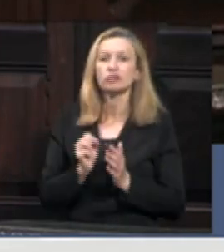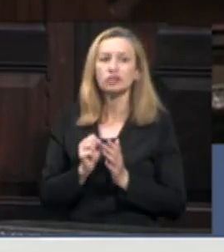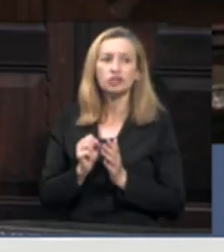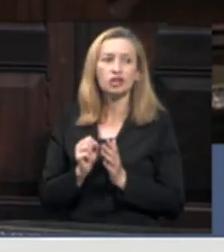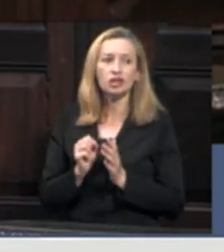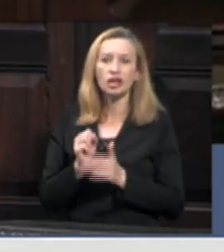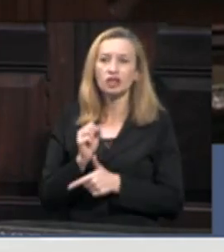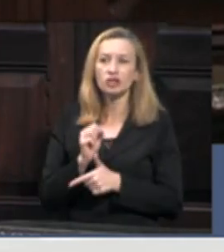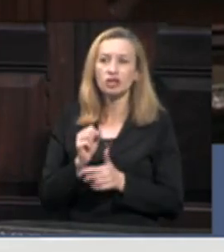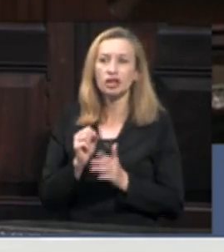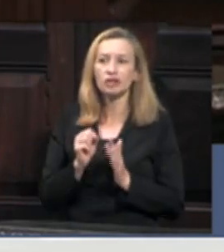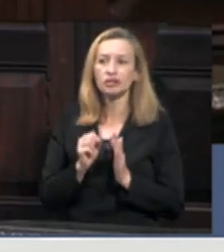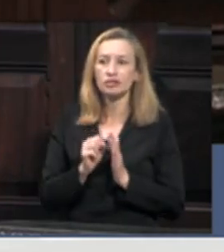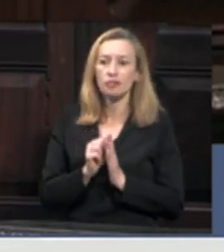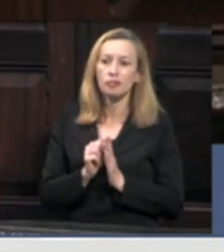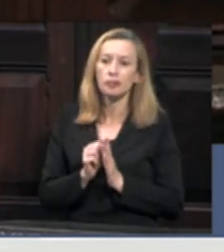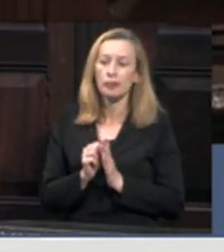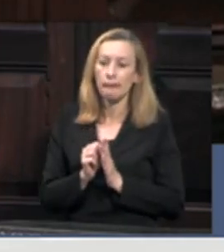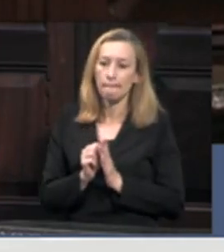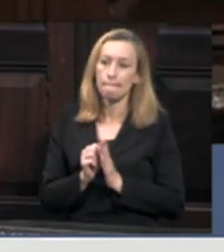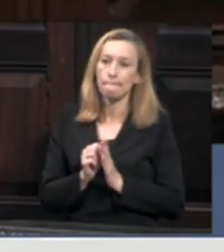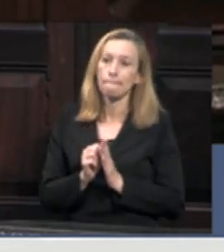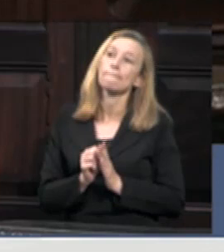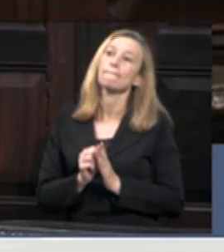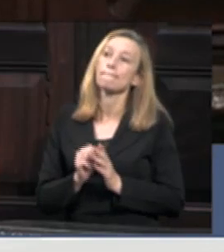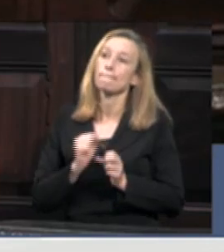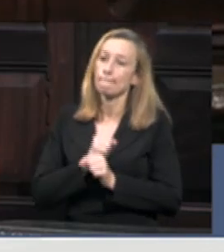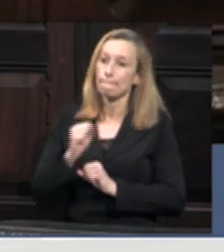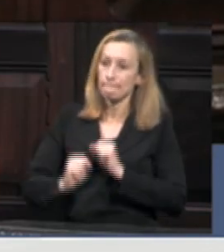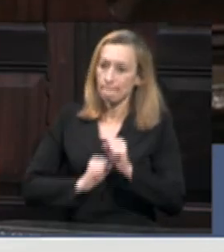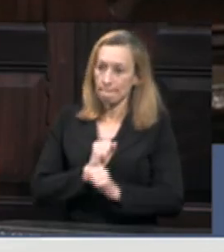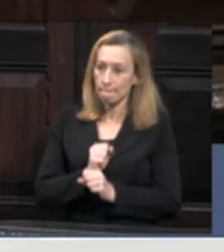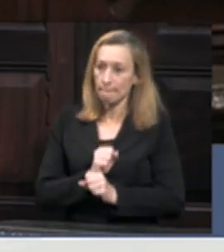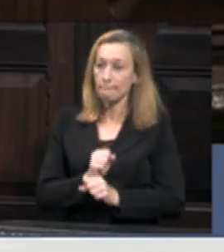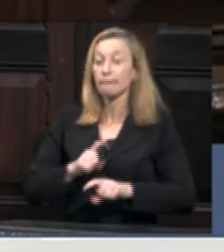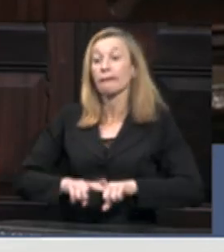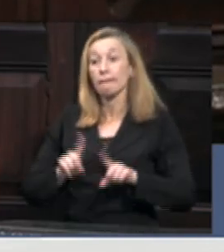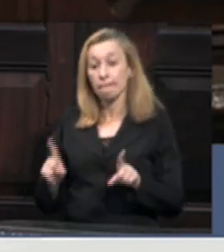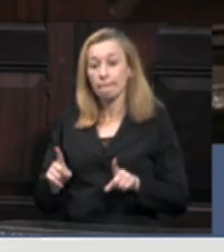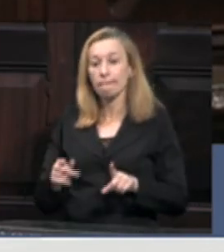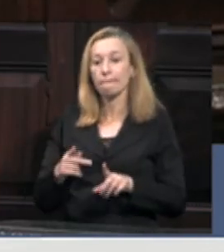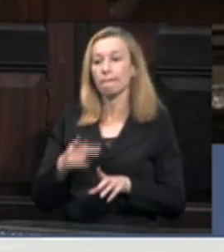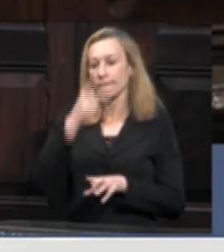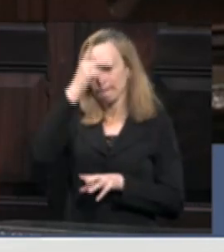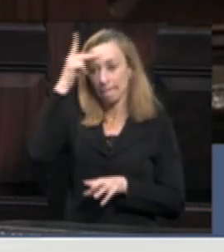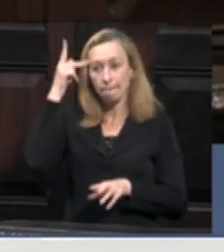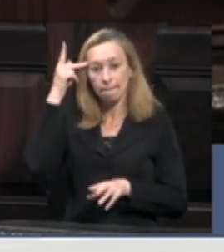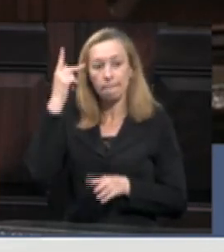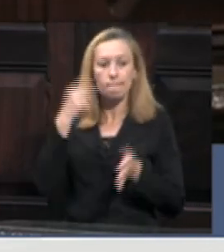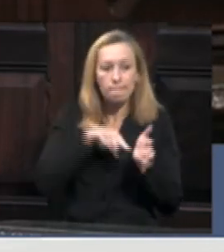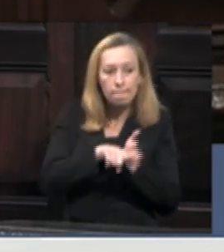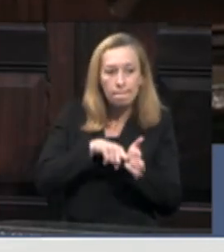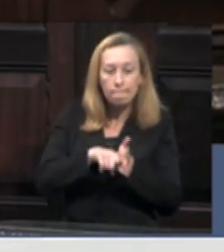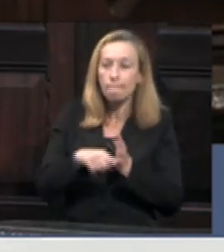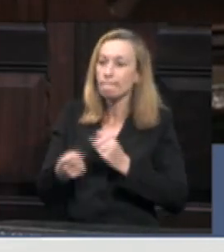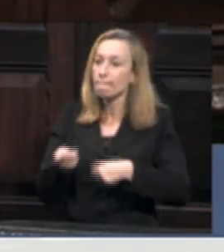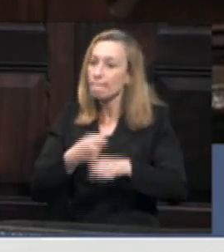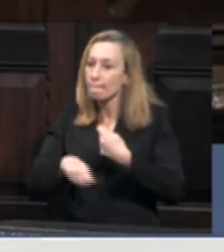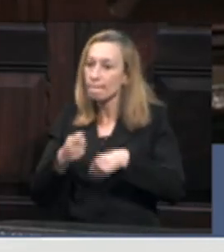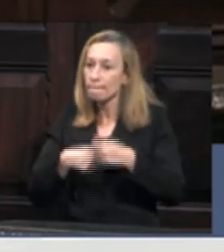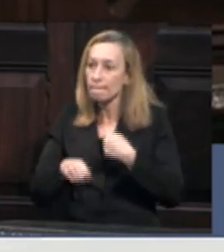Torço que sim, mas os doutos economistas não estão